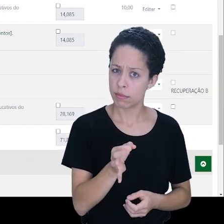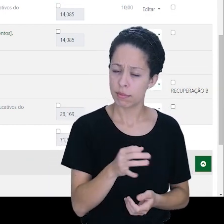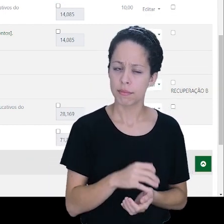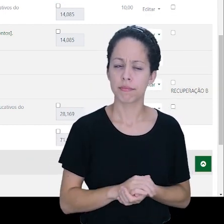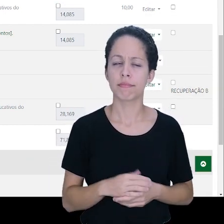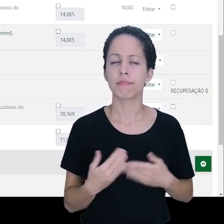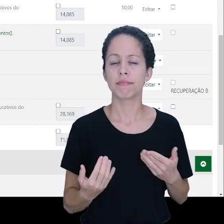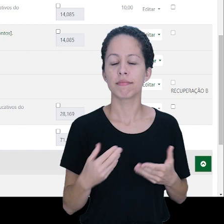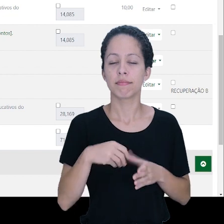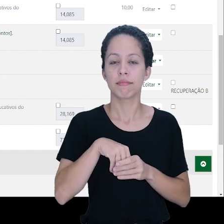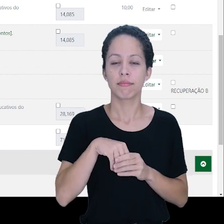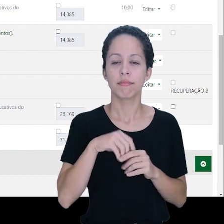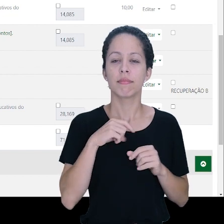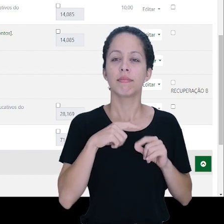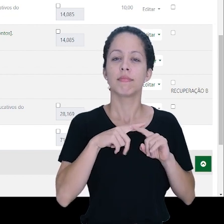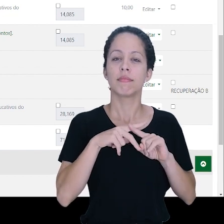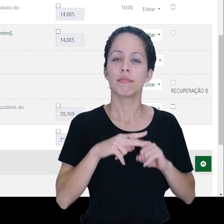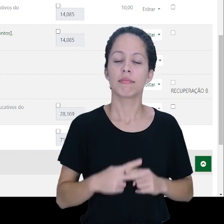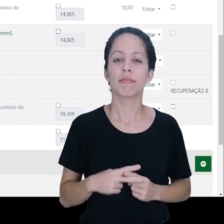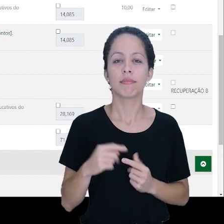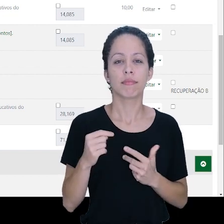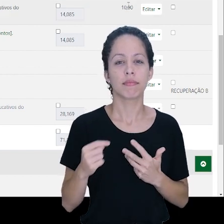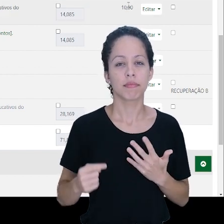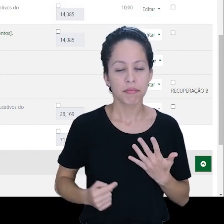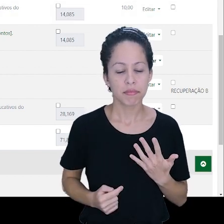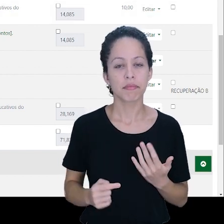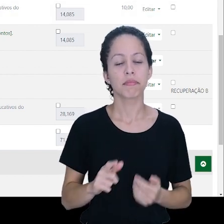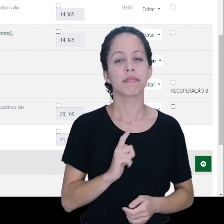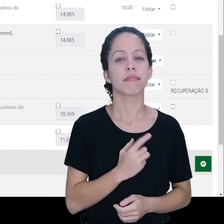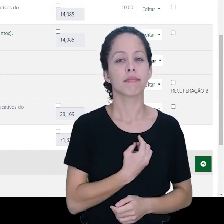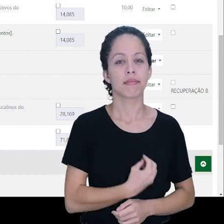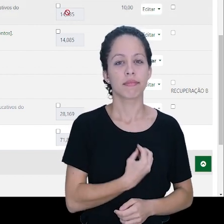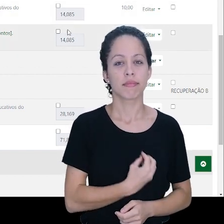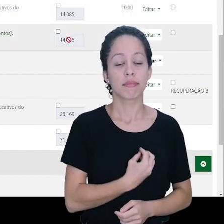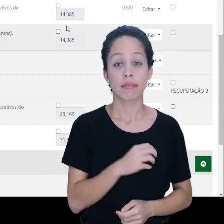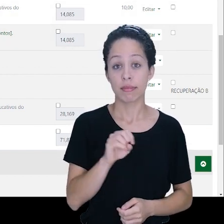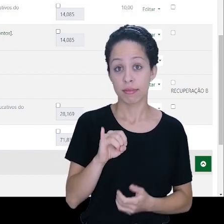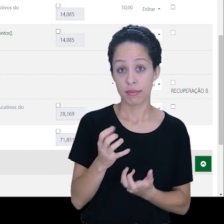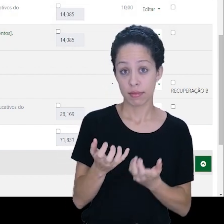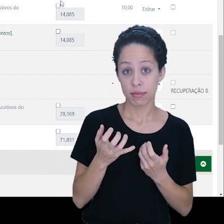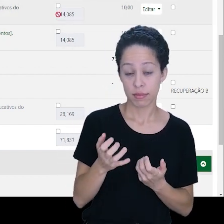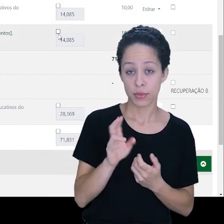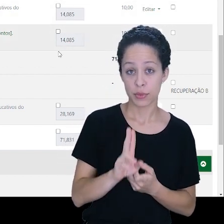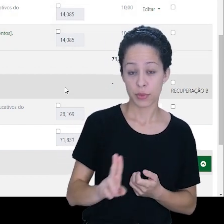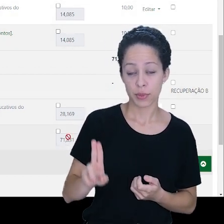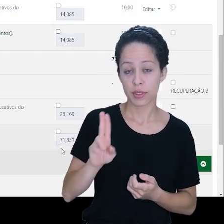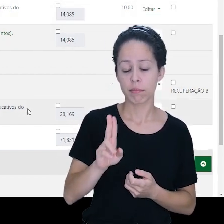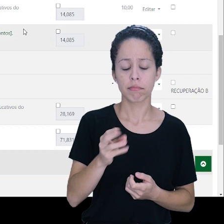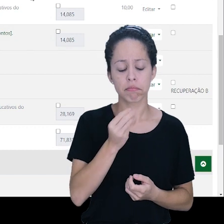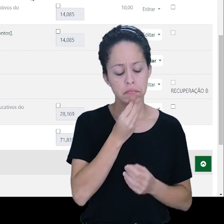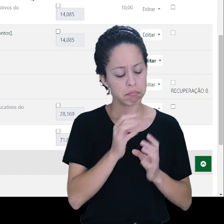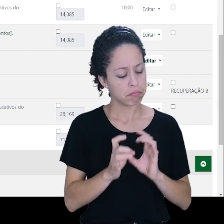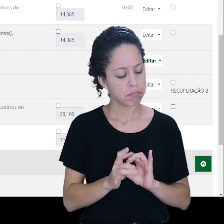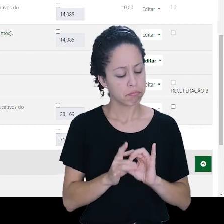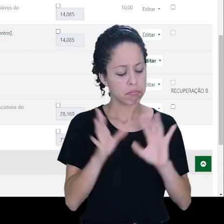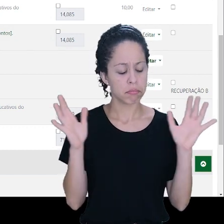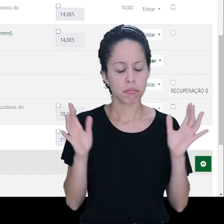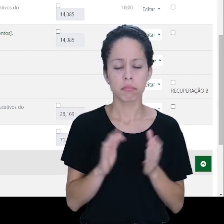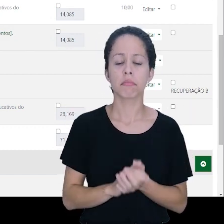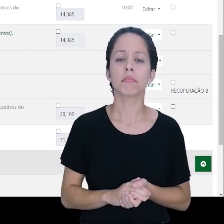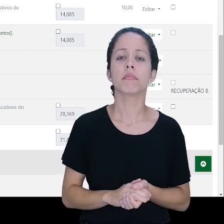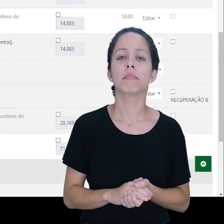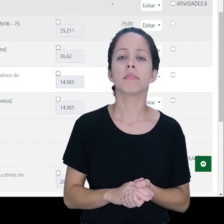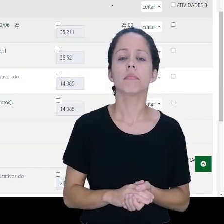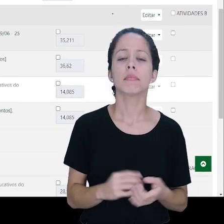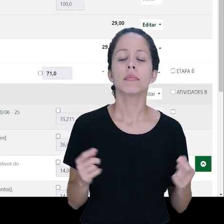categorias aqui tá certo então ele ajusta pesos Você tá vendo que ele já vai ajustando os pesos também caso você